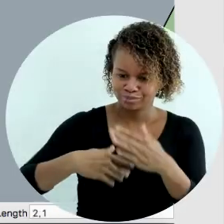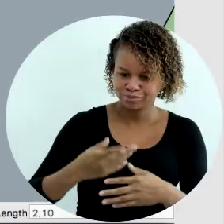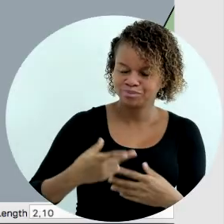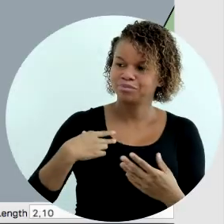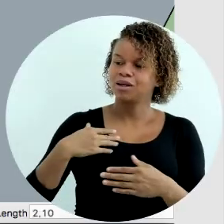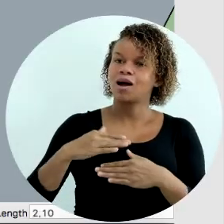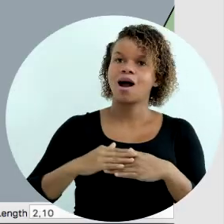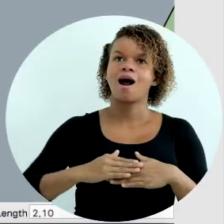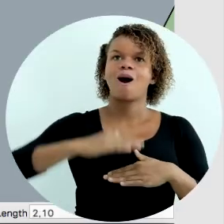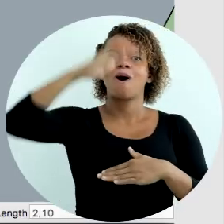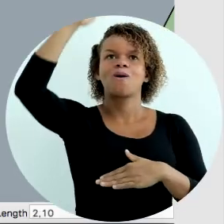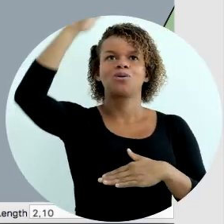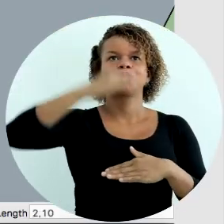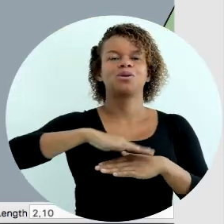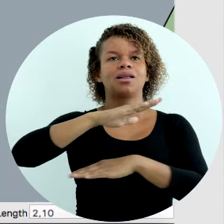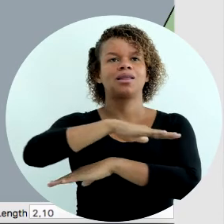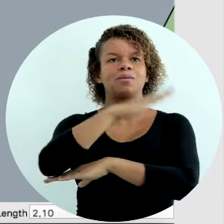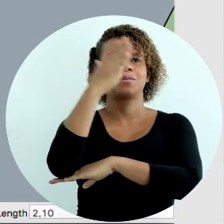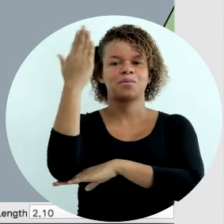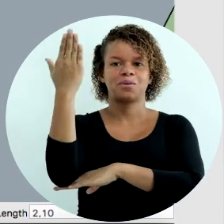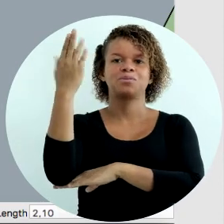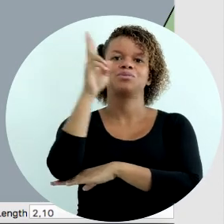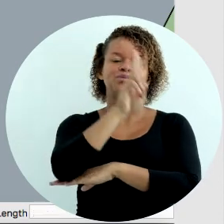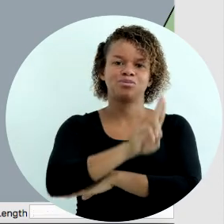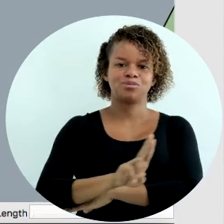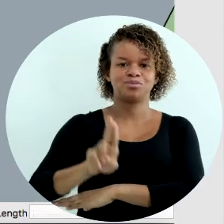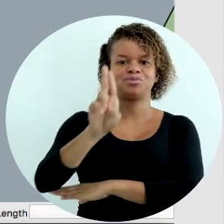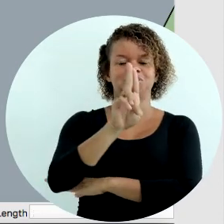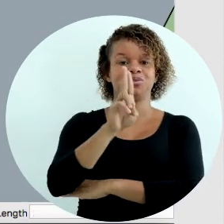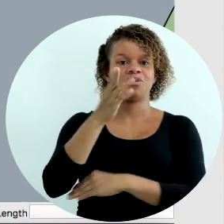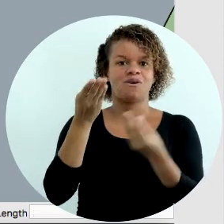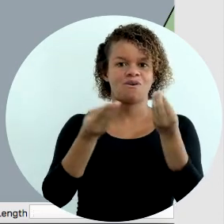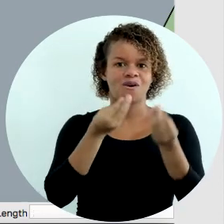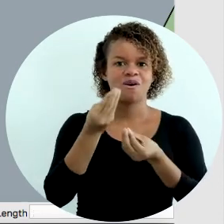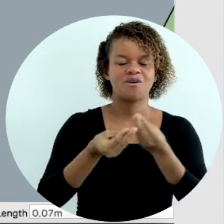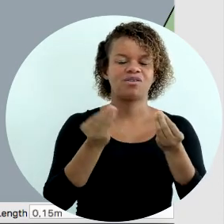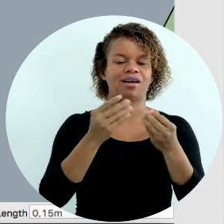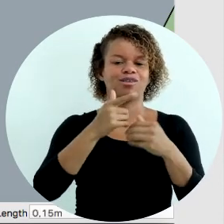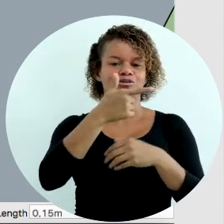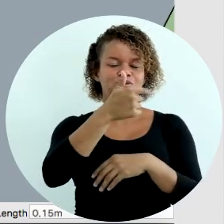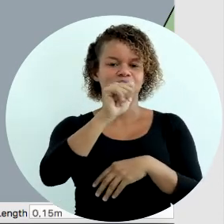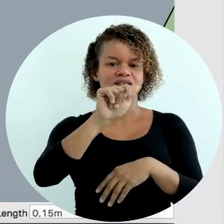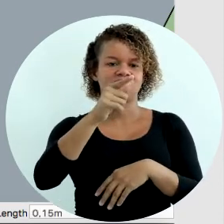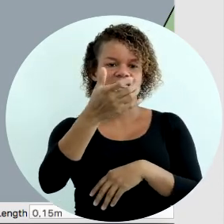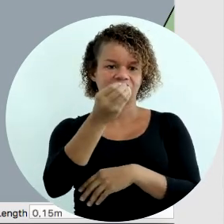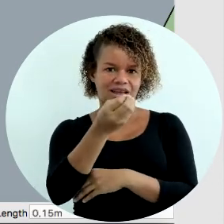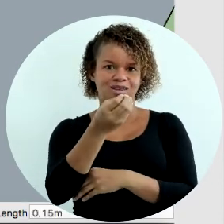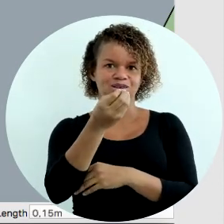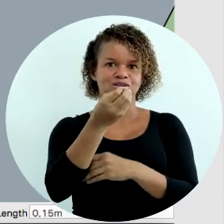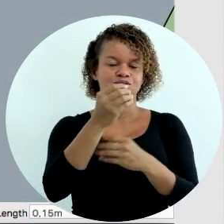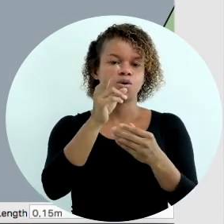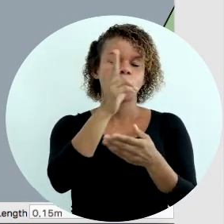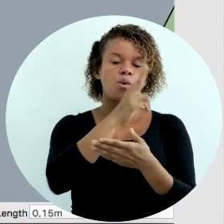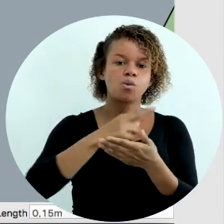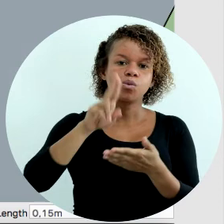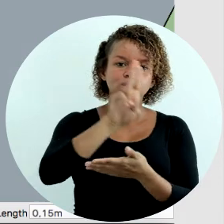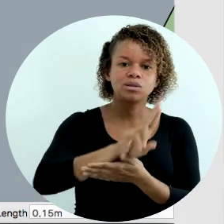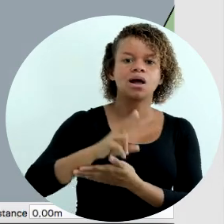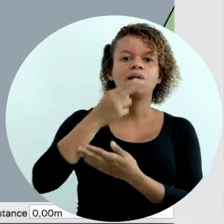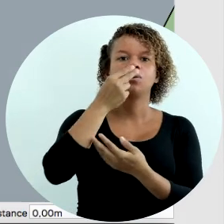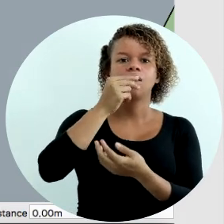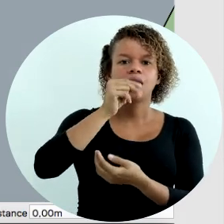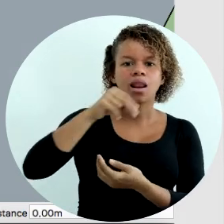E vamos fazer exatamente o mesmo procedimento para a altura da porta. Utilizando a ferramenta da trena, vou definir a altura de